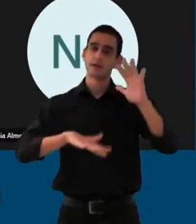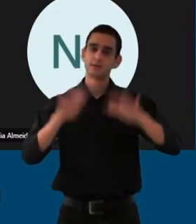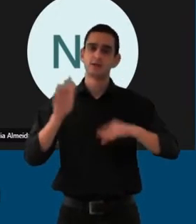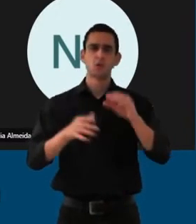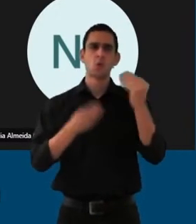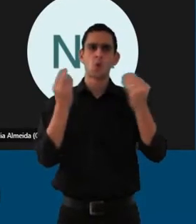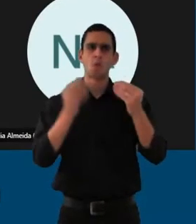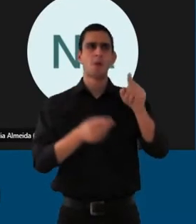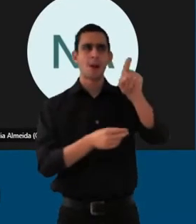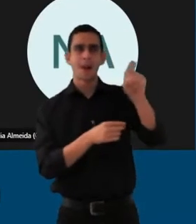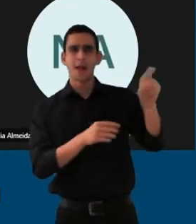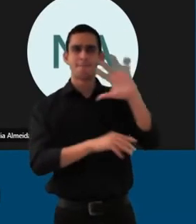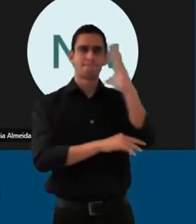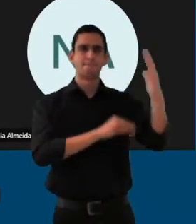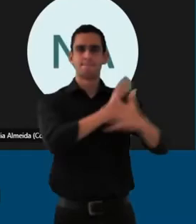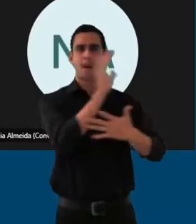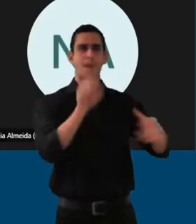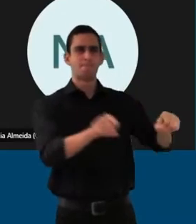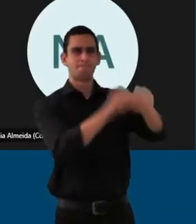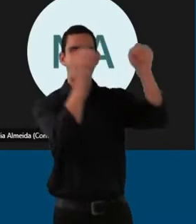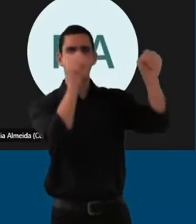começar a resolver todo